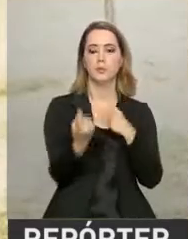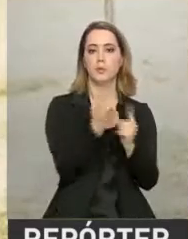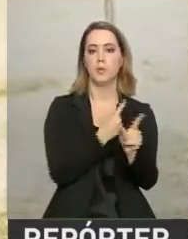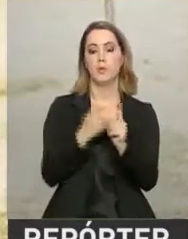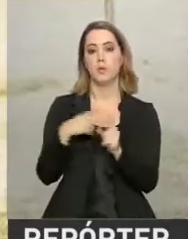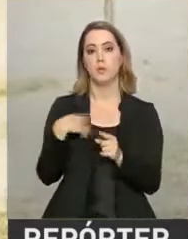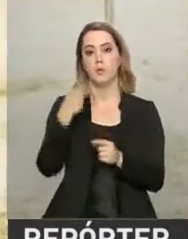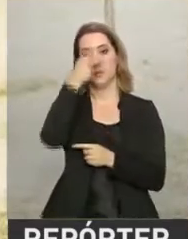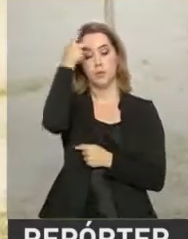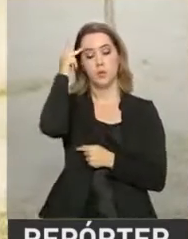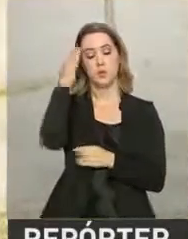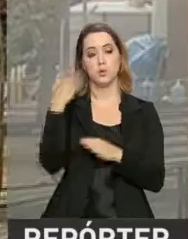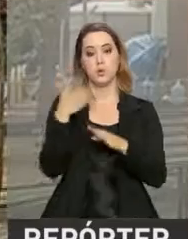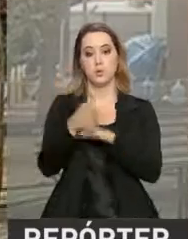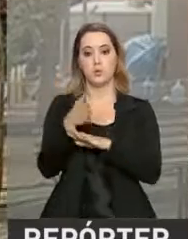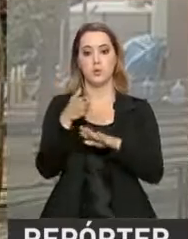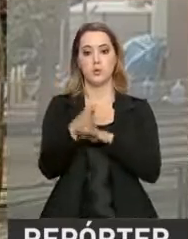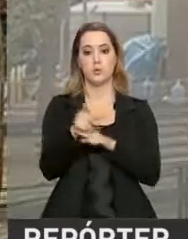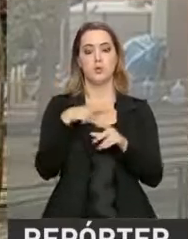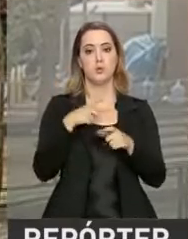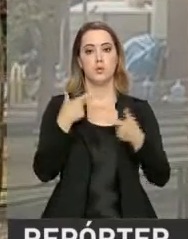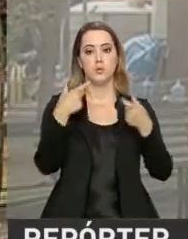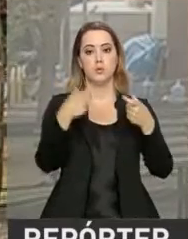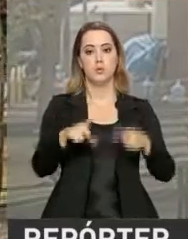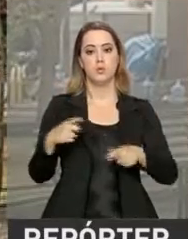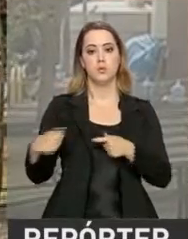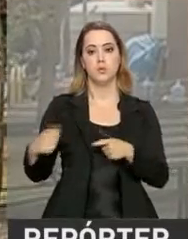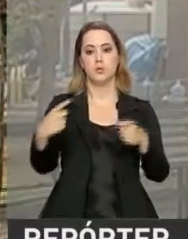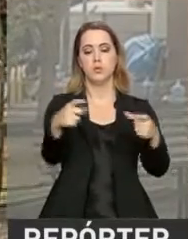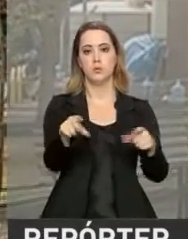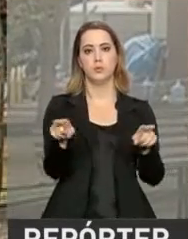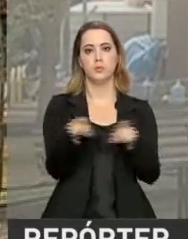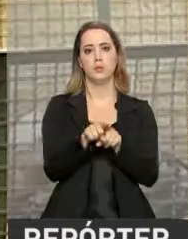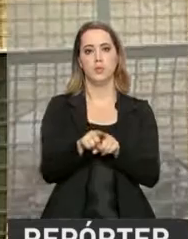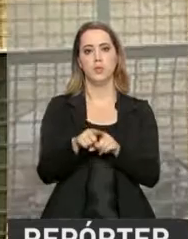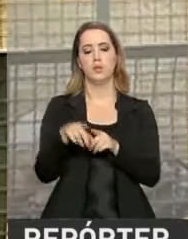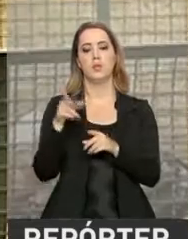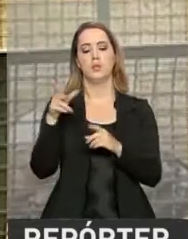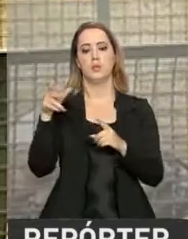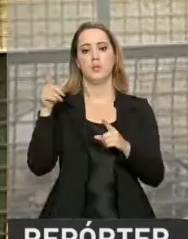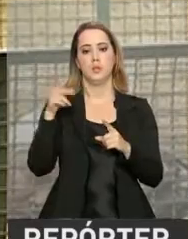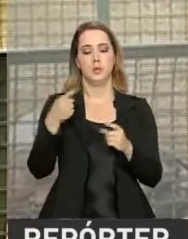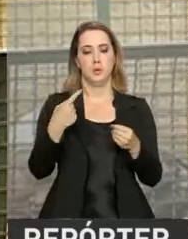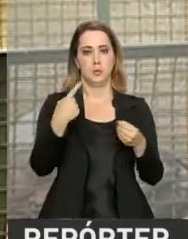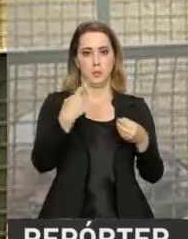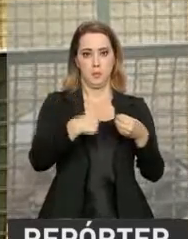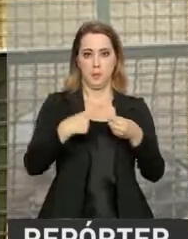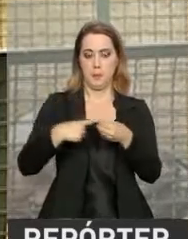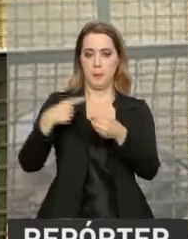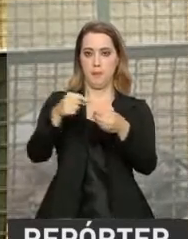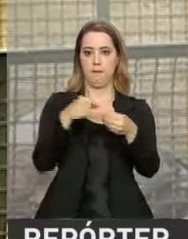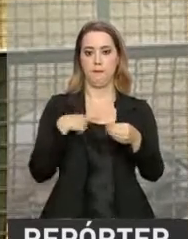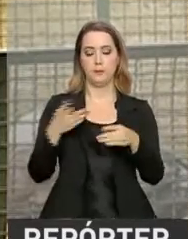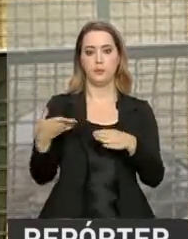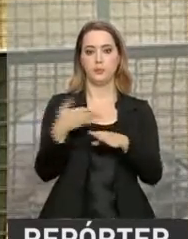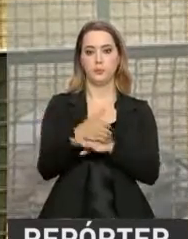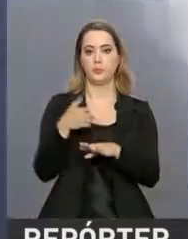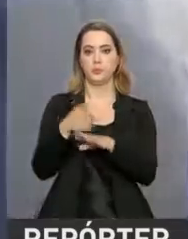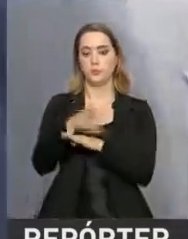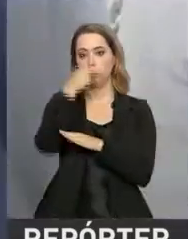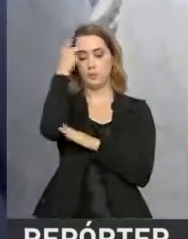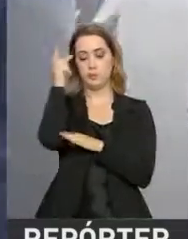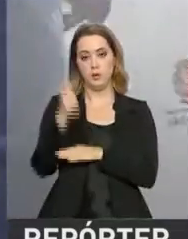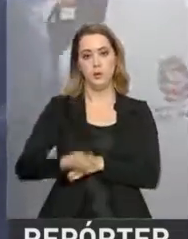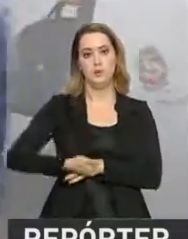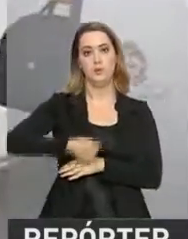atraindo moradores que se concentram principalmente nas praças da região. E para aumentar o acesso de quem vive na rua